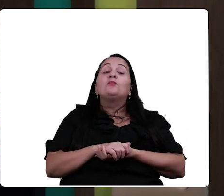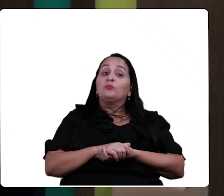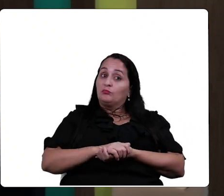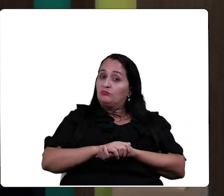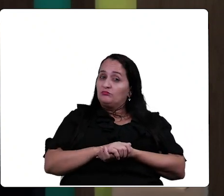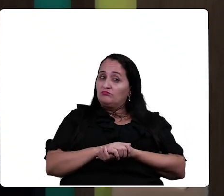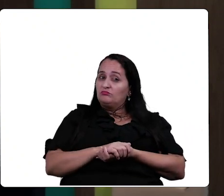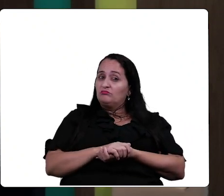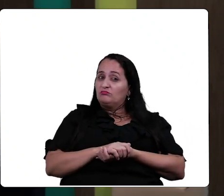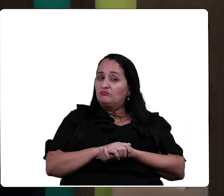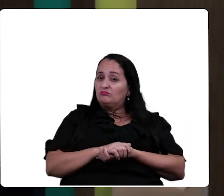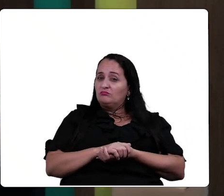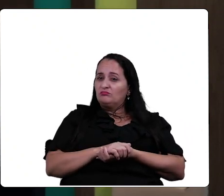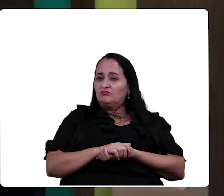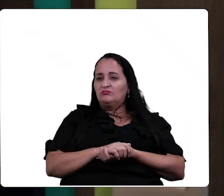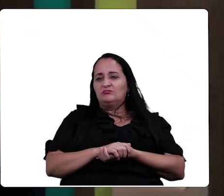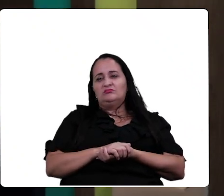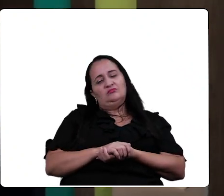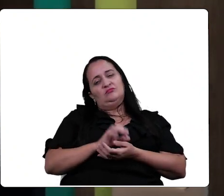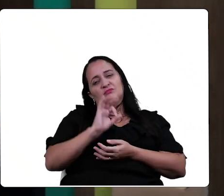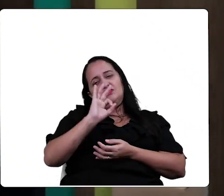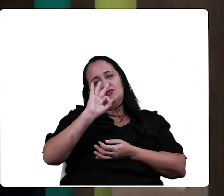é a resposta?